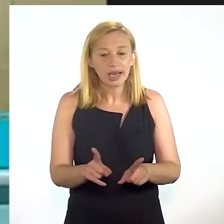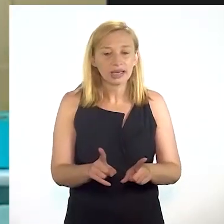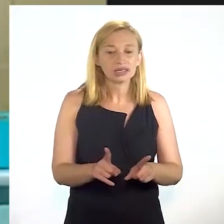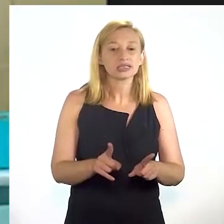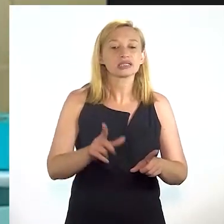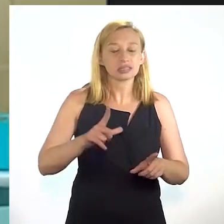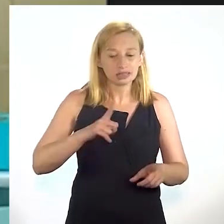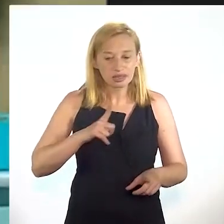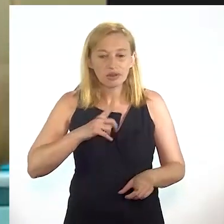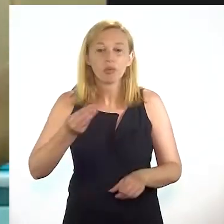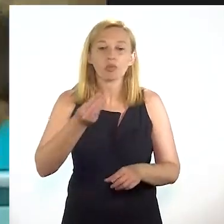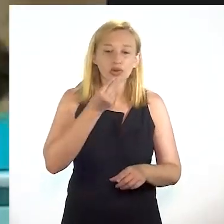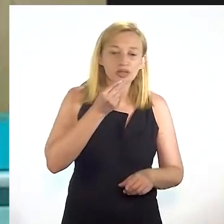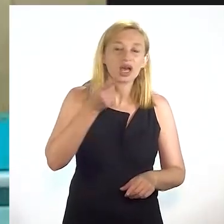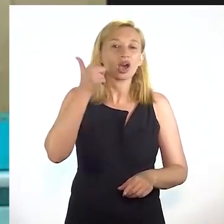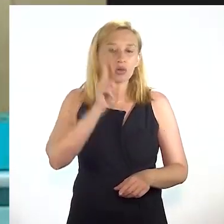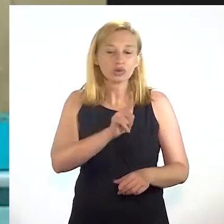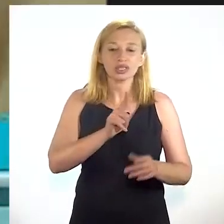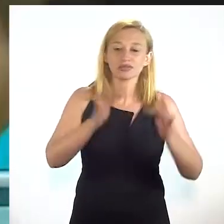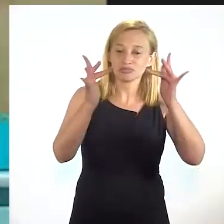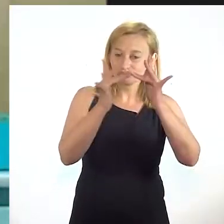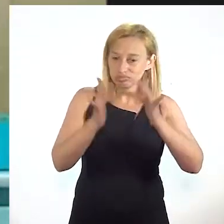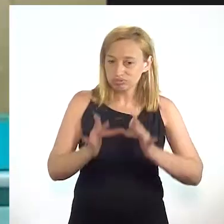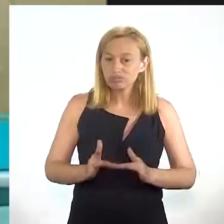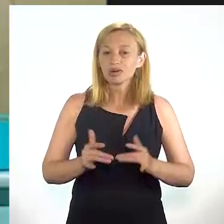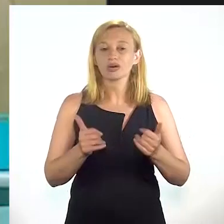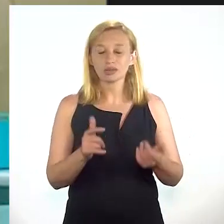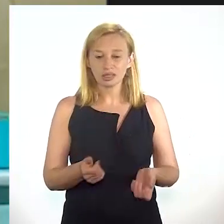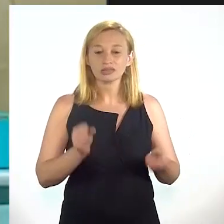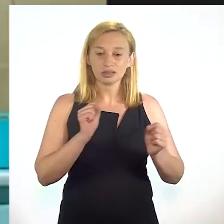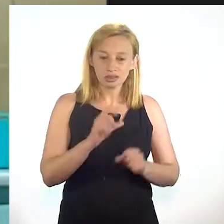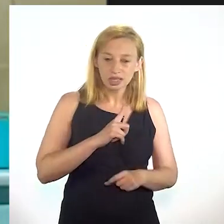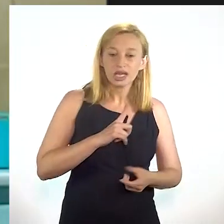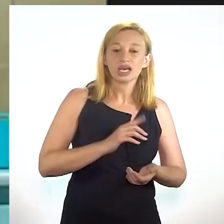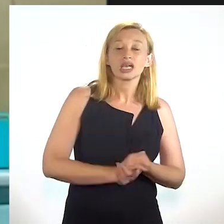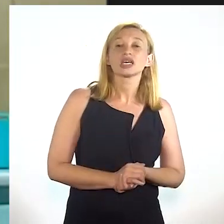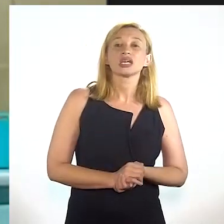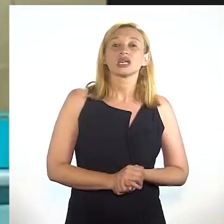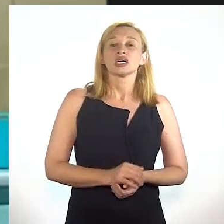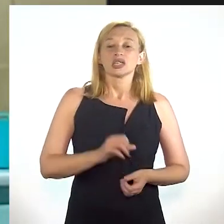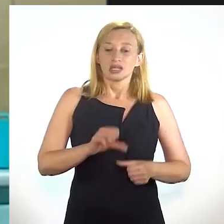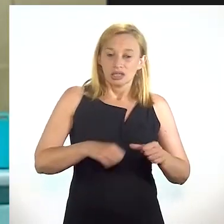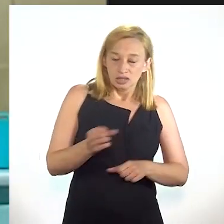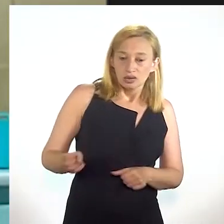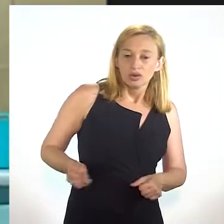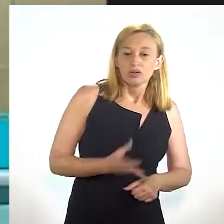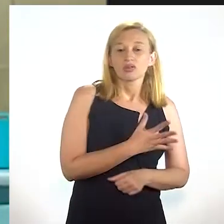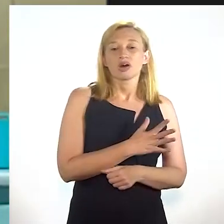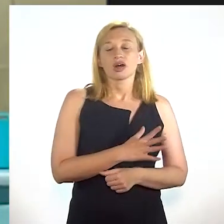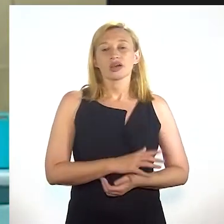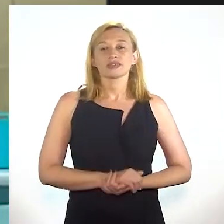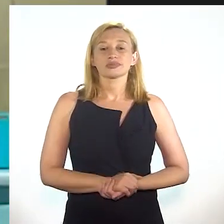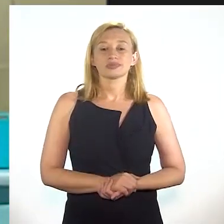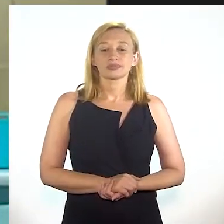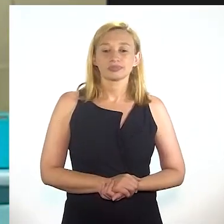tempo todo, mas sempre que vem uma oportunidade, a gente consegue se conectar. E é isso, é a gente se reinventar